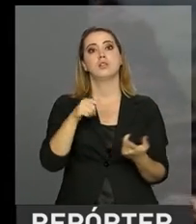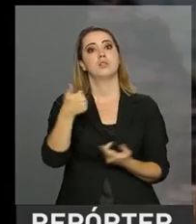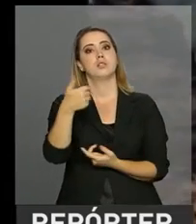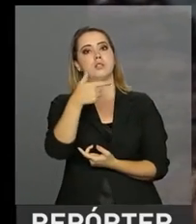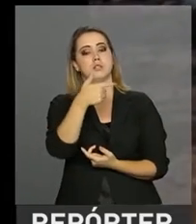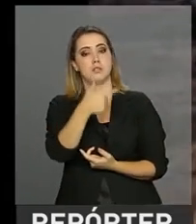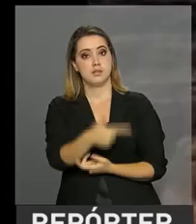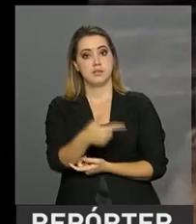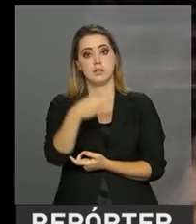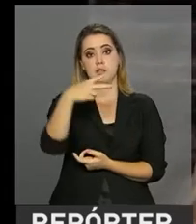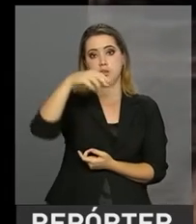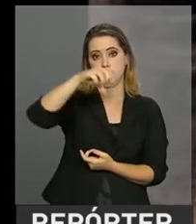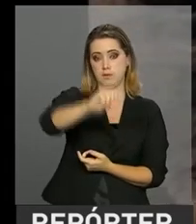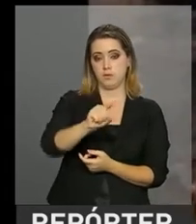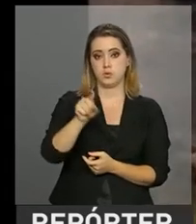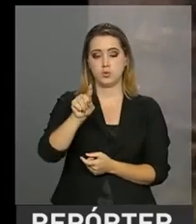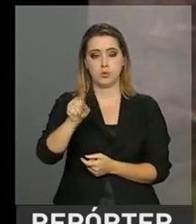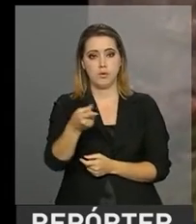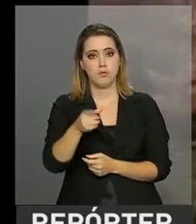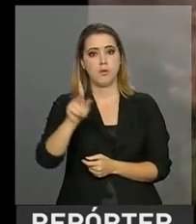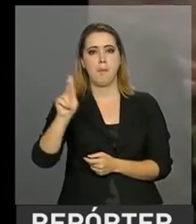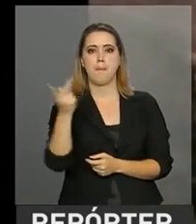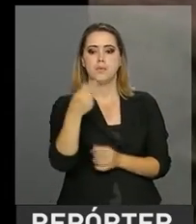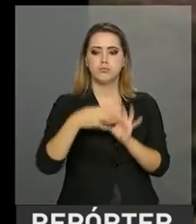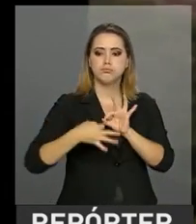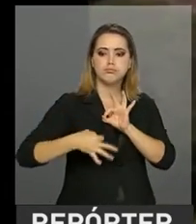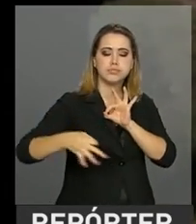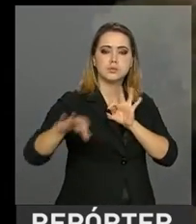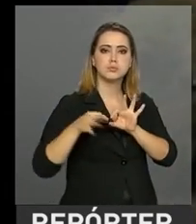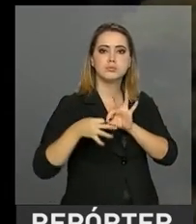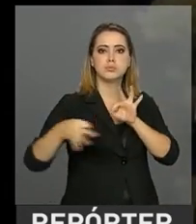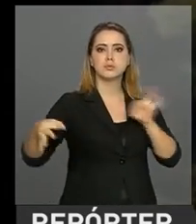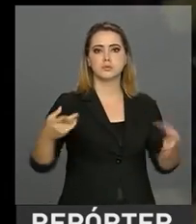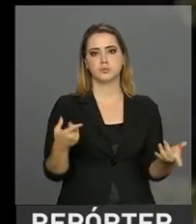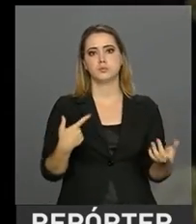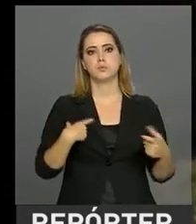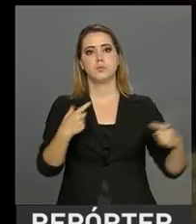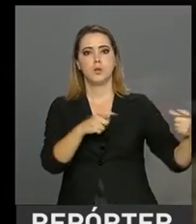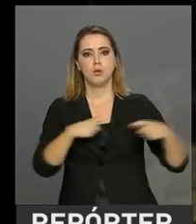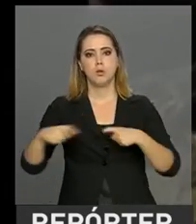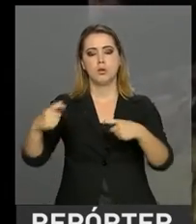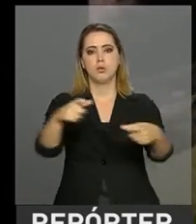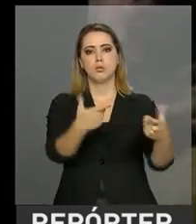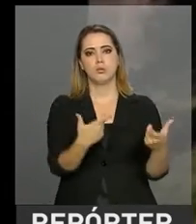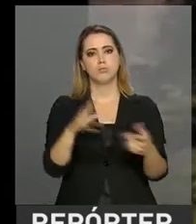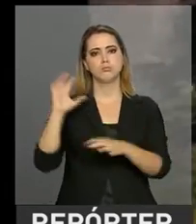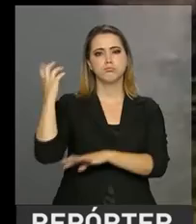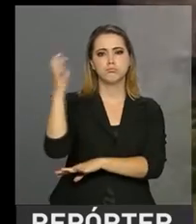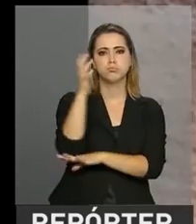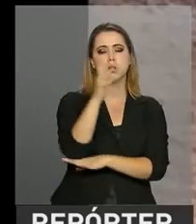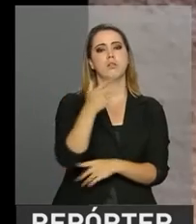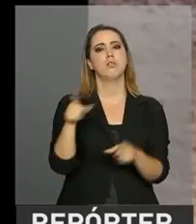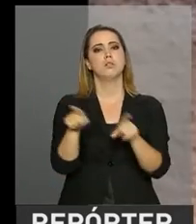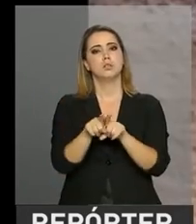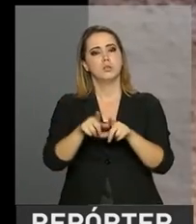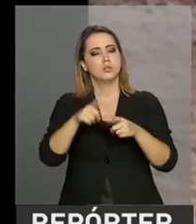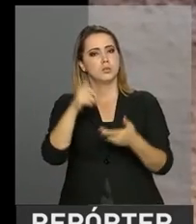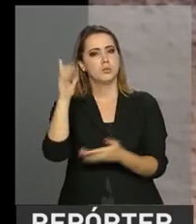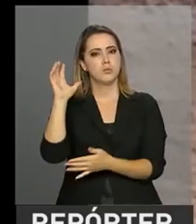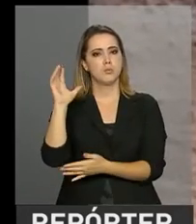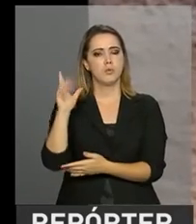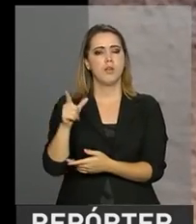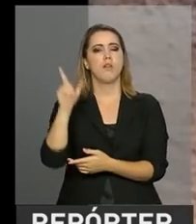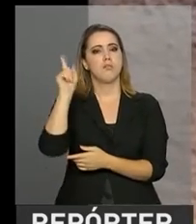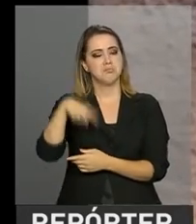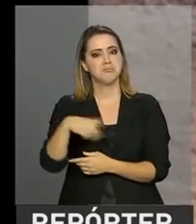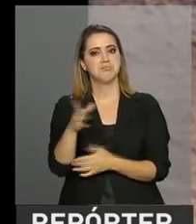mil hectares o território entre as serras vales e planícies no meio da caatinga é tão rico que ganhou da